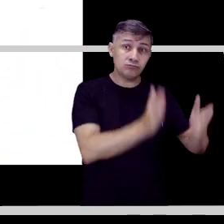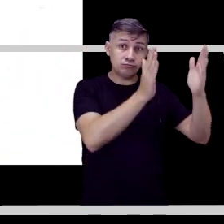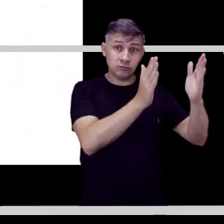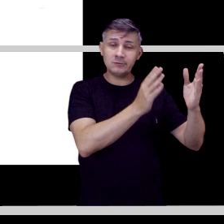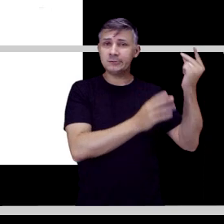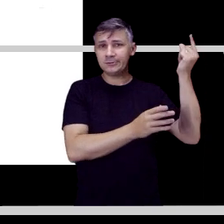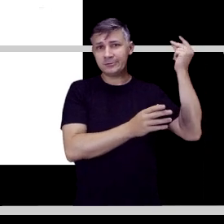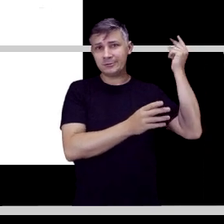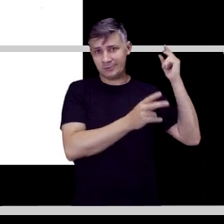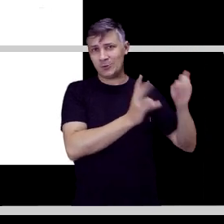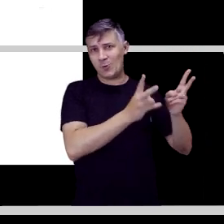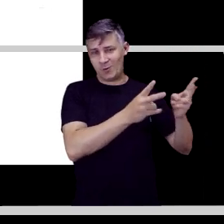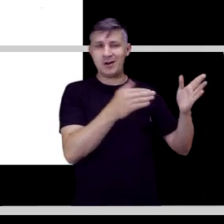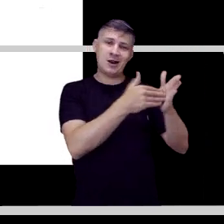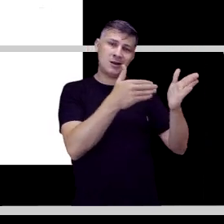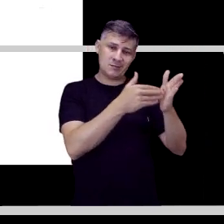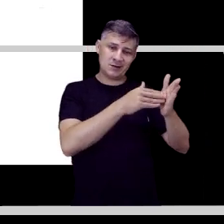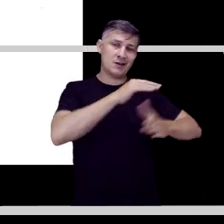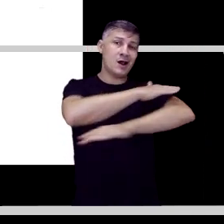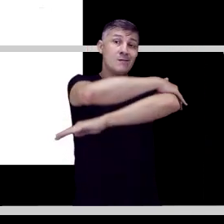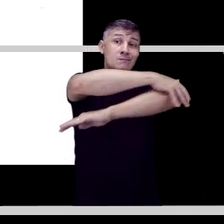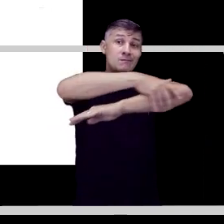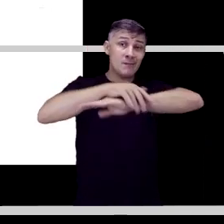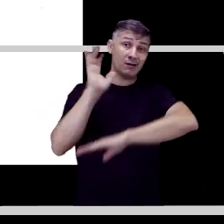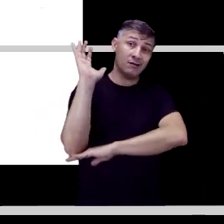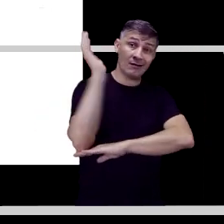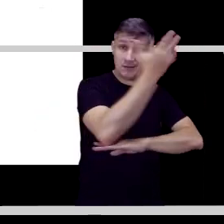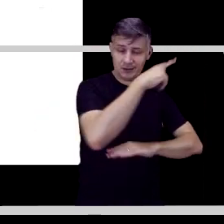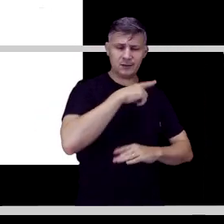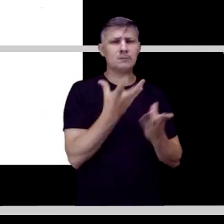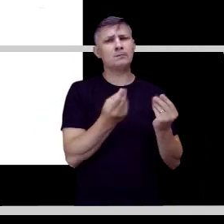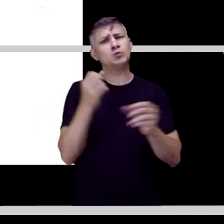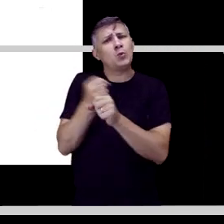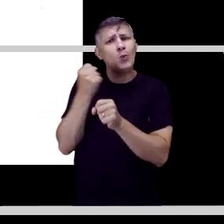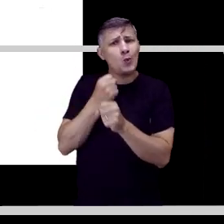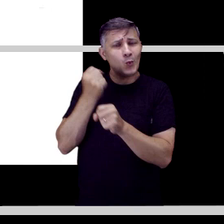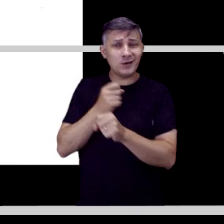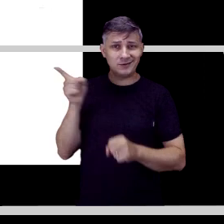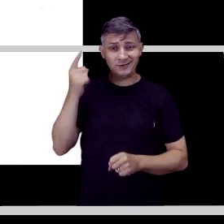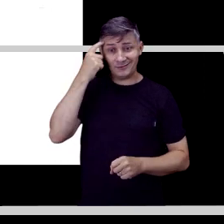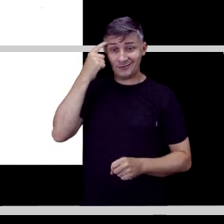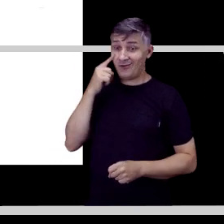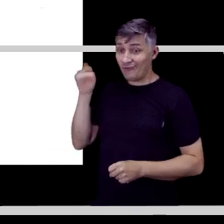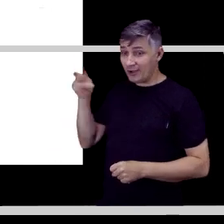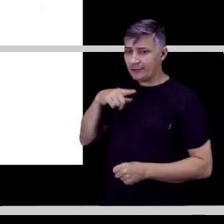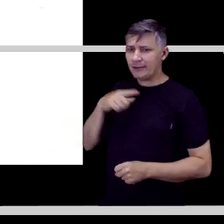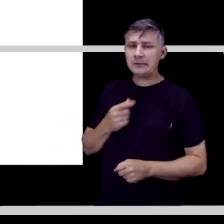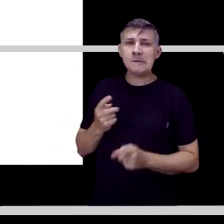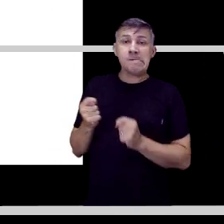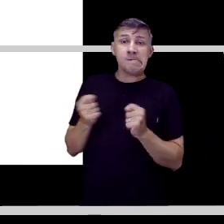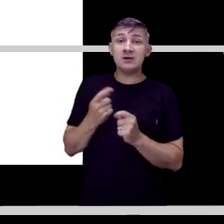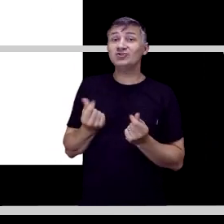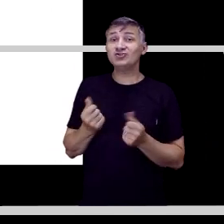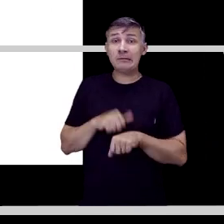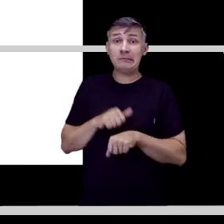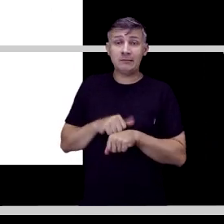e a parte que faz limite com o parque, em que havia muitas construções feitas, assim, como a gente pode ver, com baixo orçamento, né, e